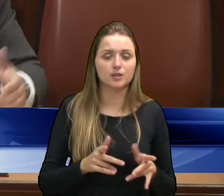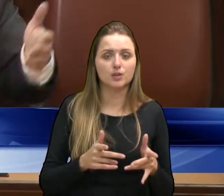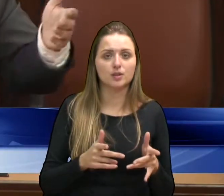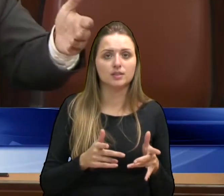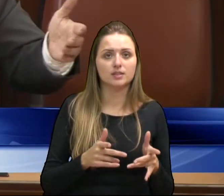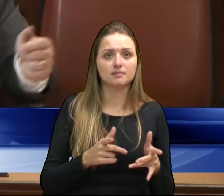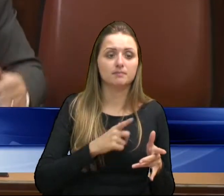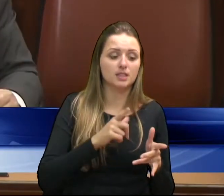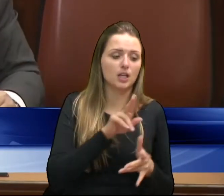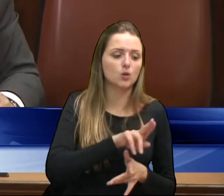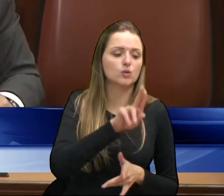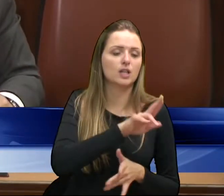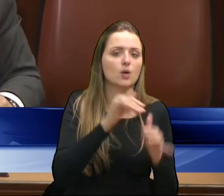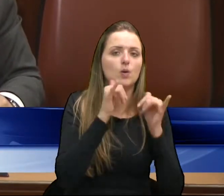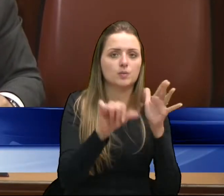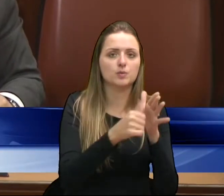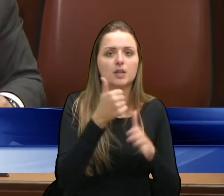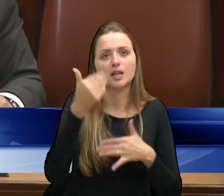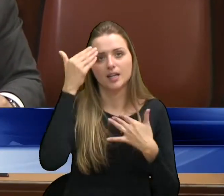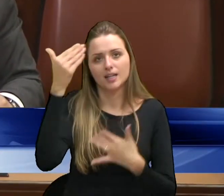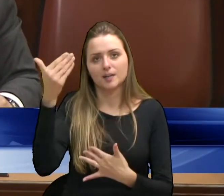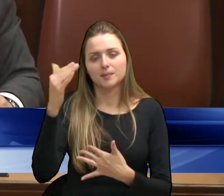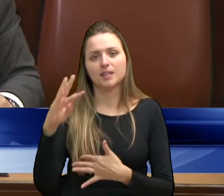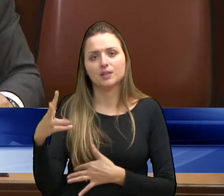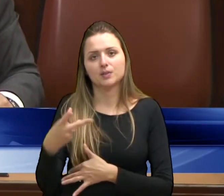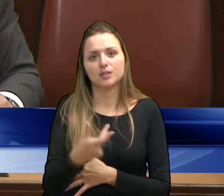novo. Agradeço a todos, meu muito obrigado.